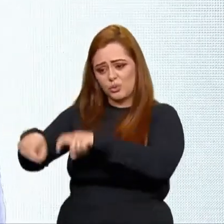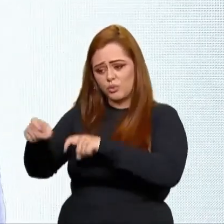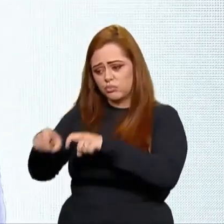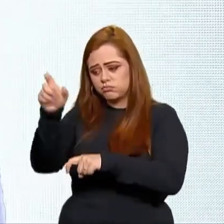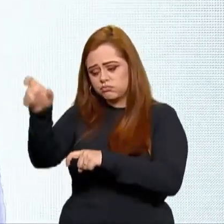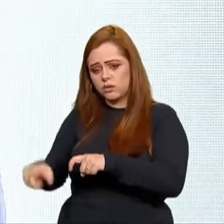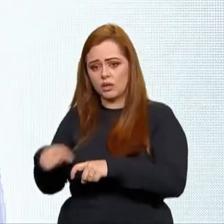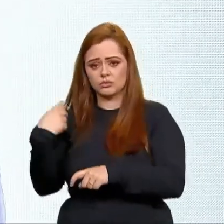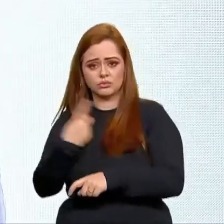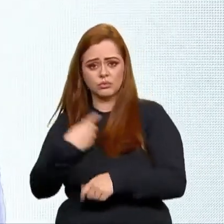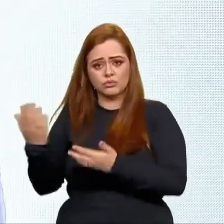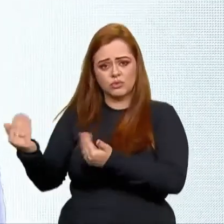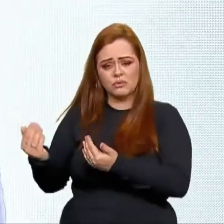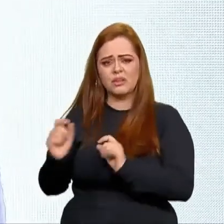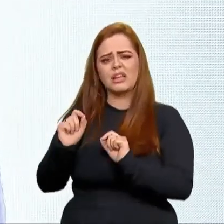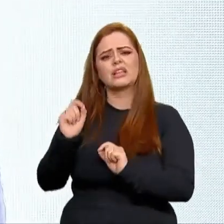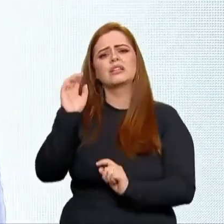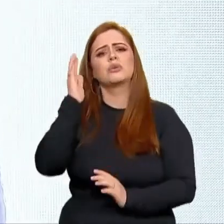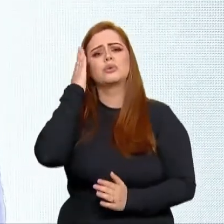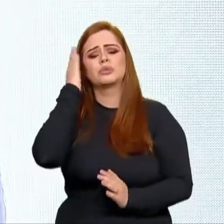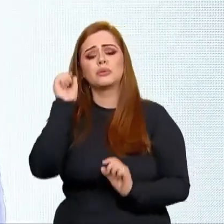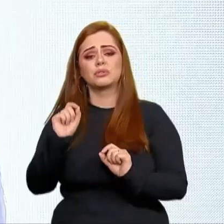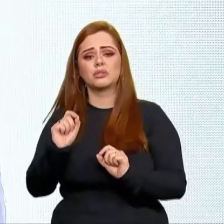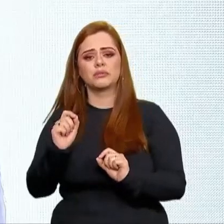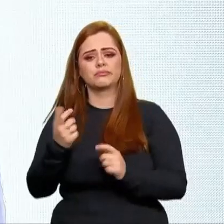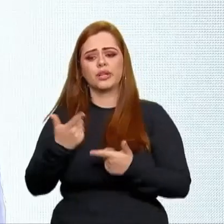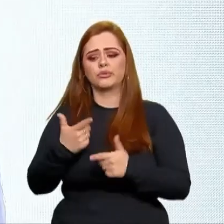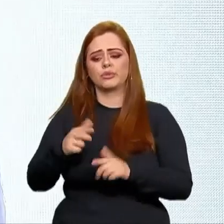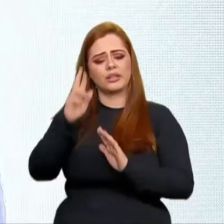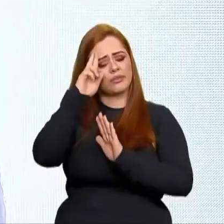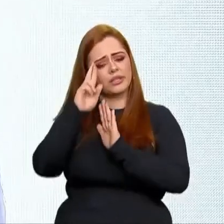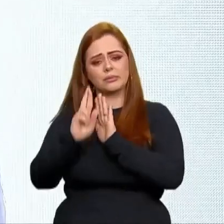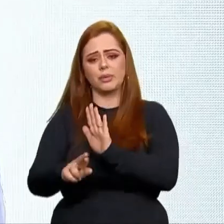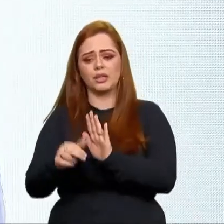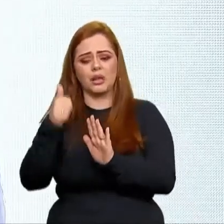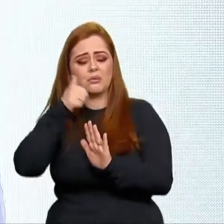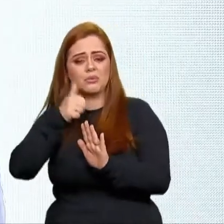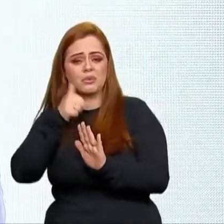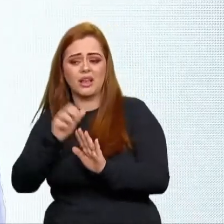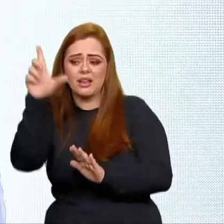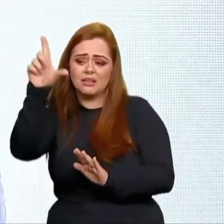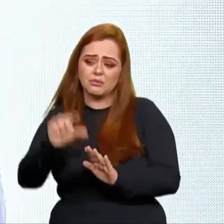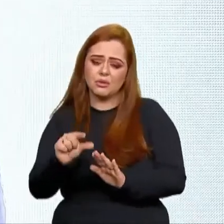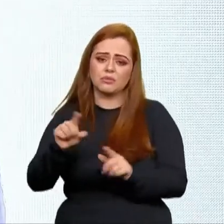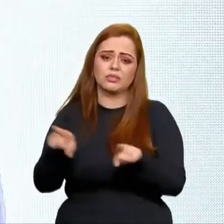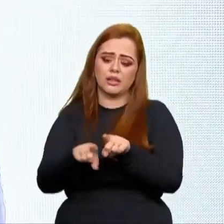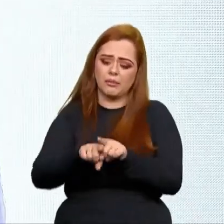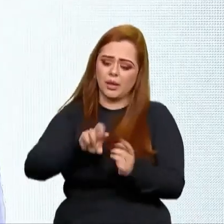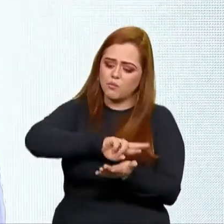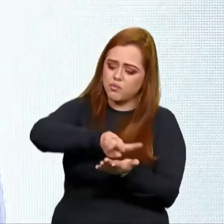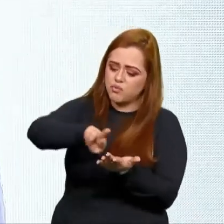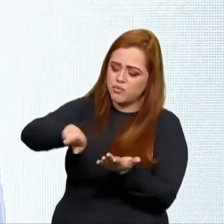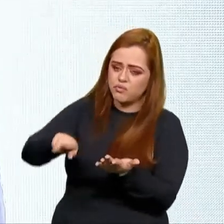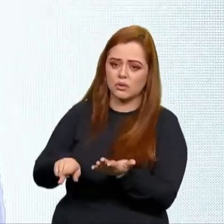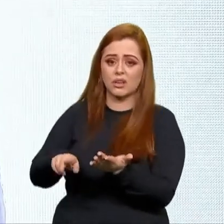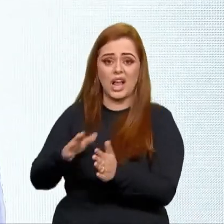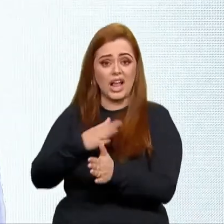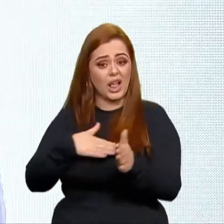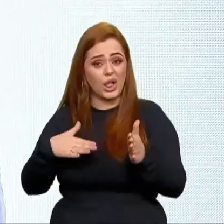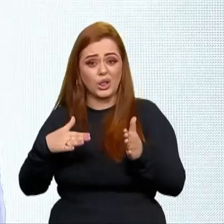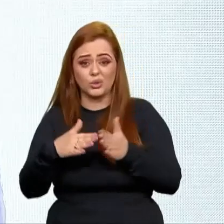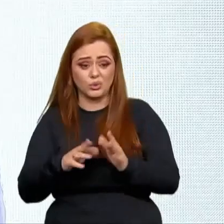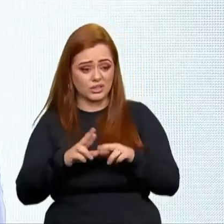juventude. Sabem o que sobrou? Sobrou desrespeito às mulheres, às minorias e à diversidade. Em todas as